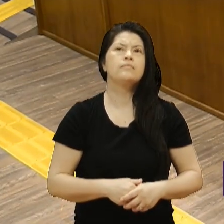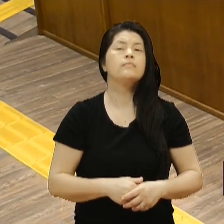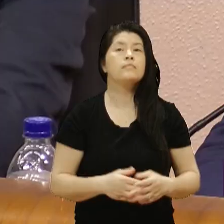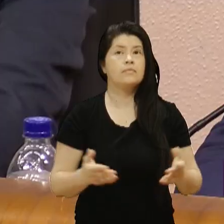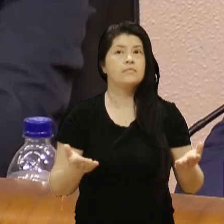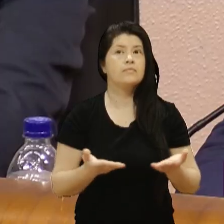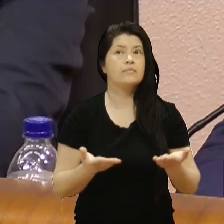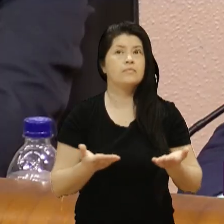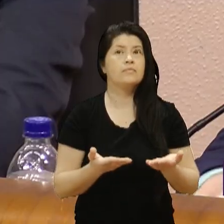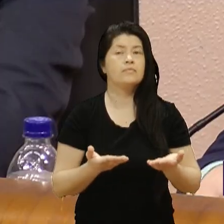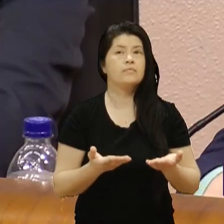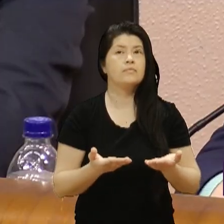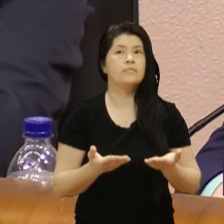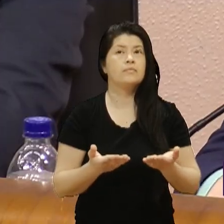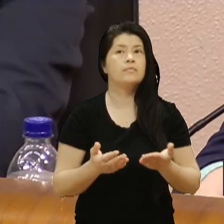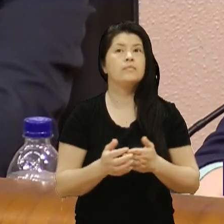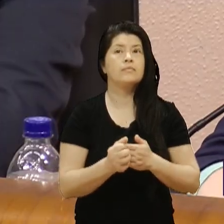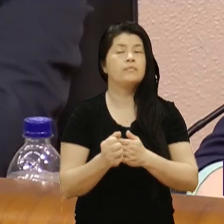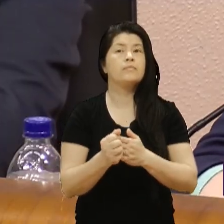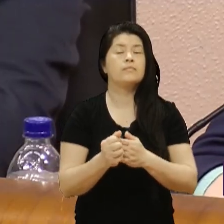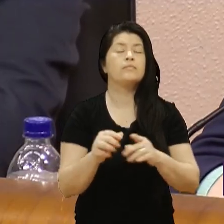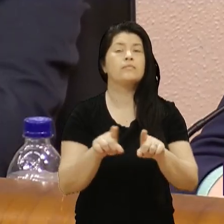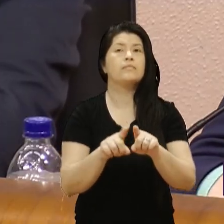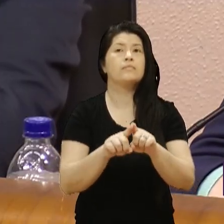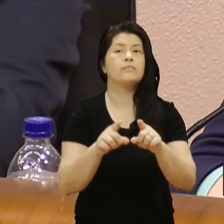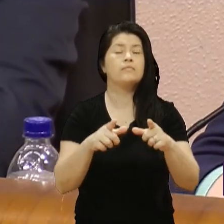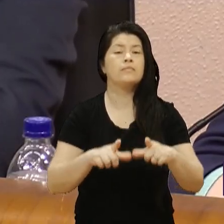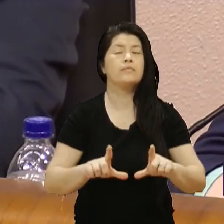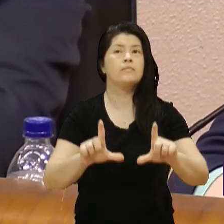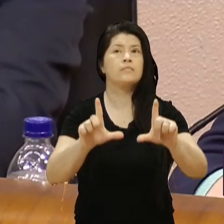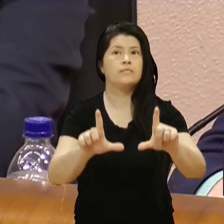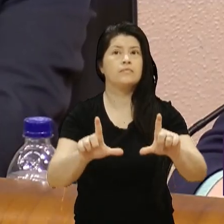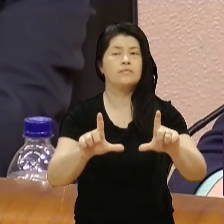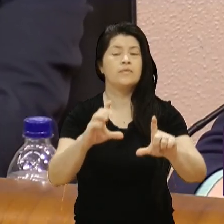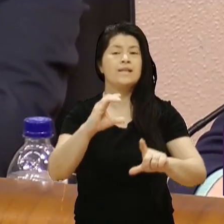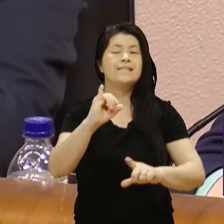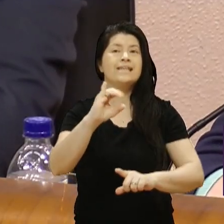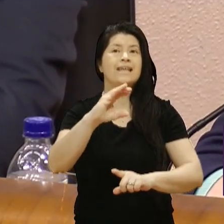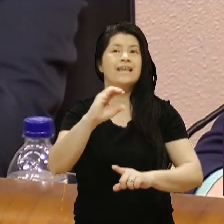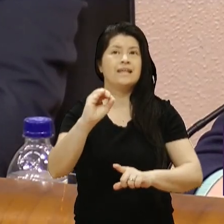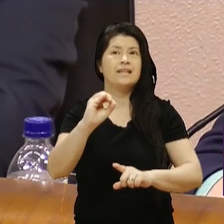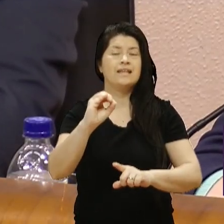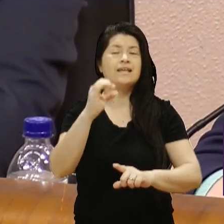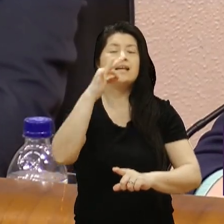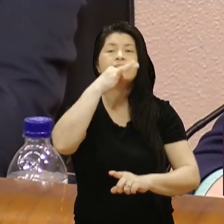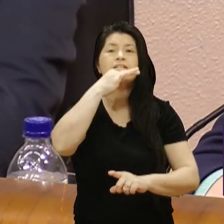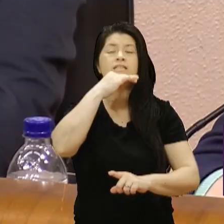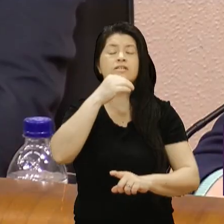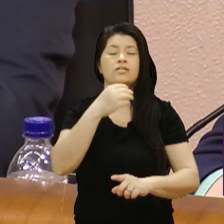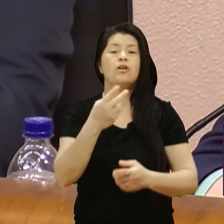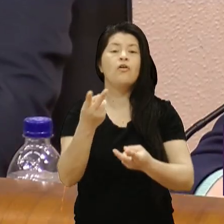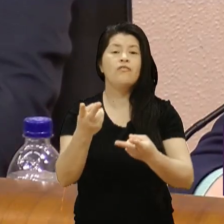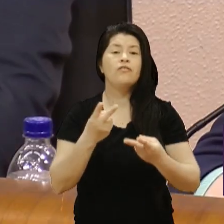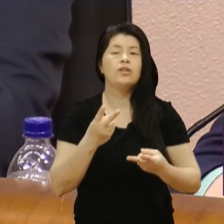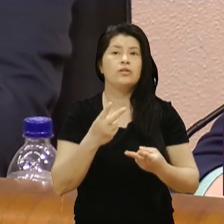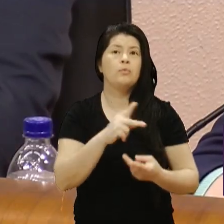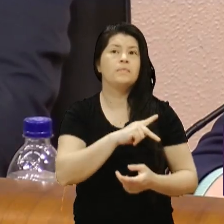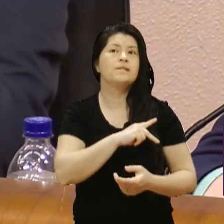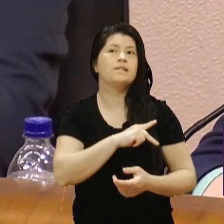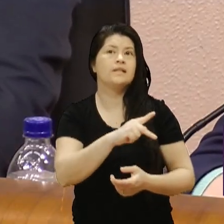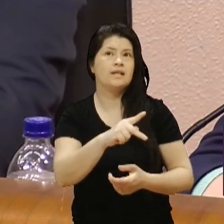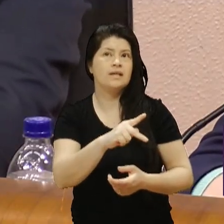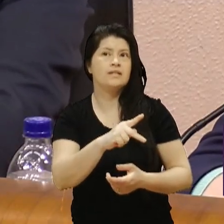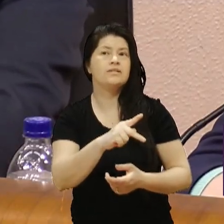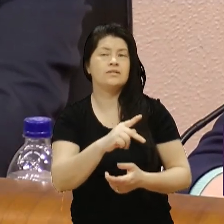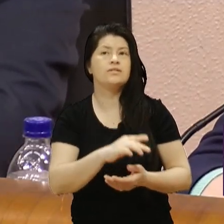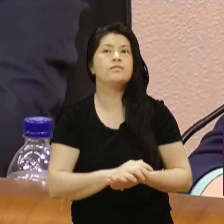Neste momento, vamos acompanhar também a entrega de uma placa da SIC Caxias. Convido o presidente Bira Hessler e os